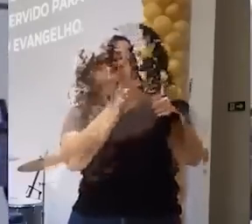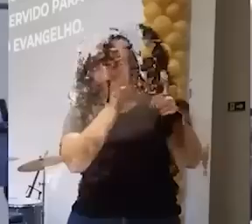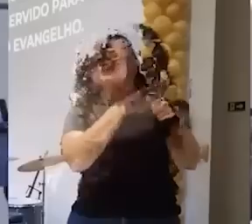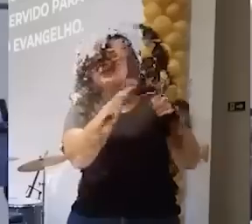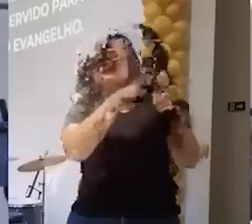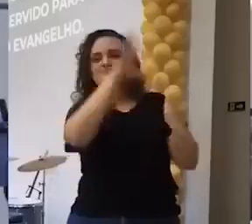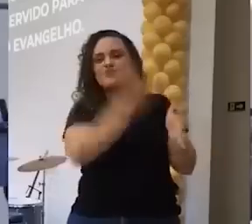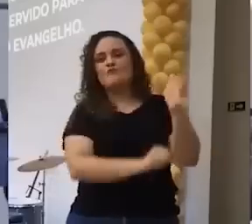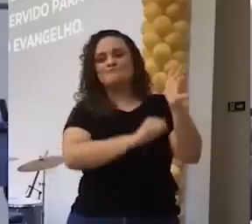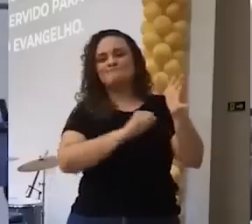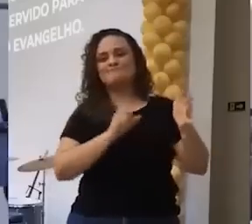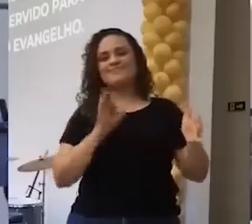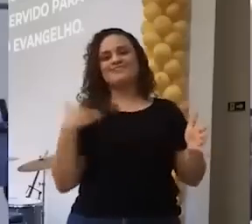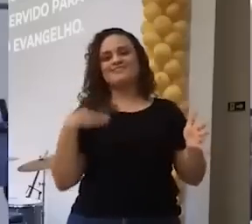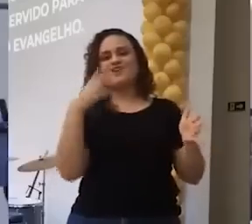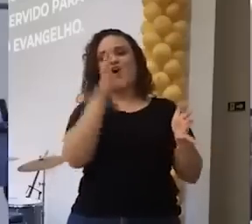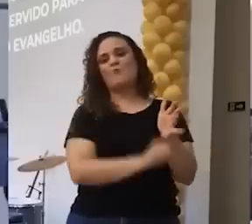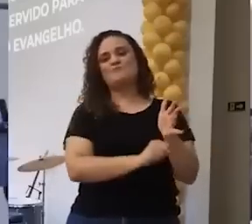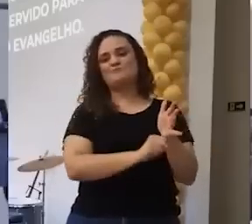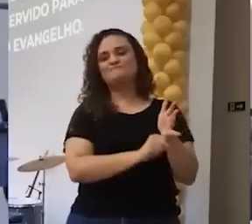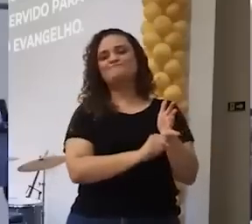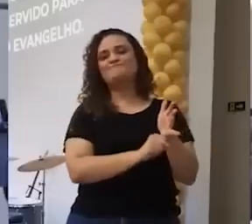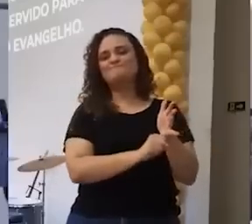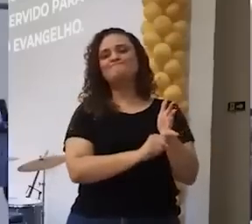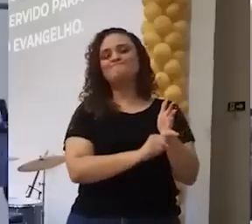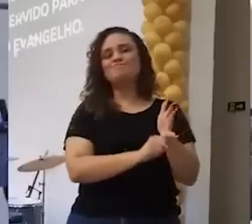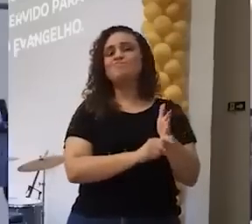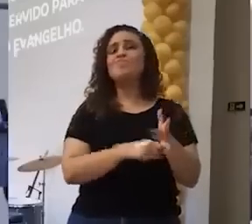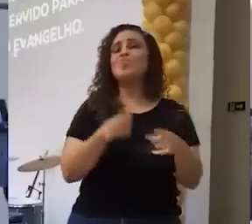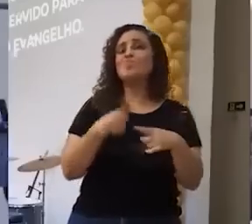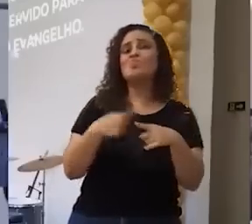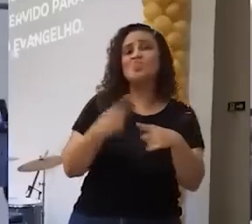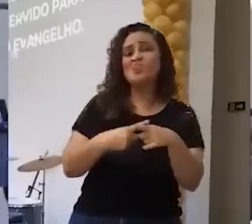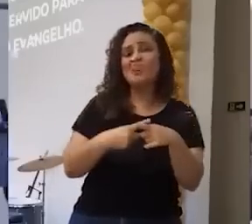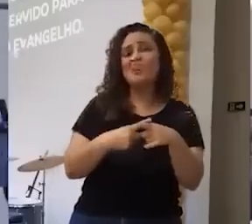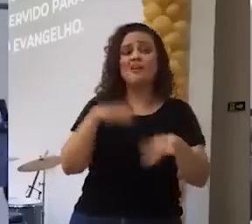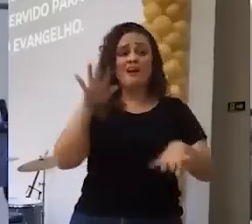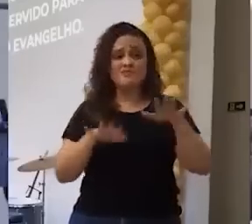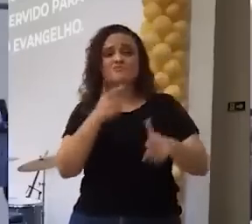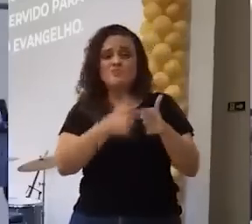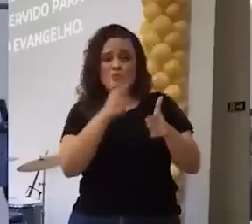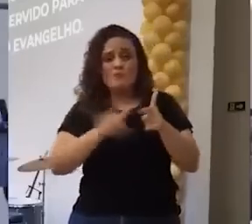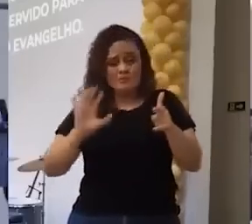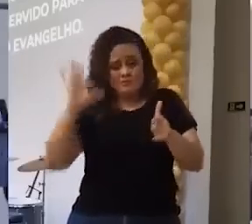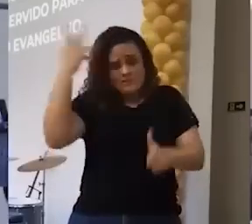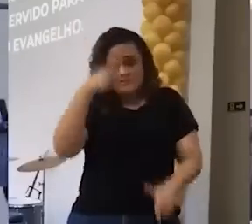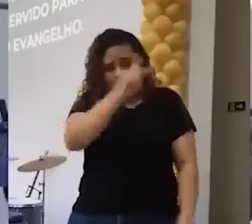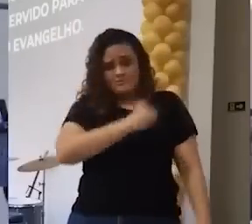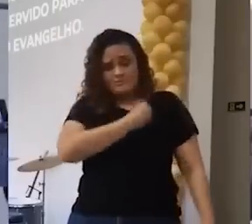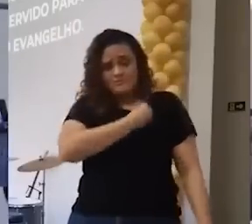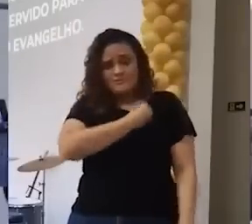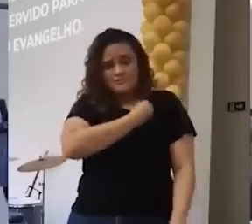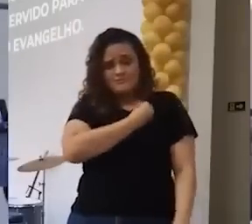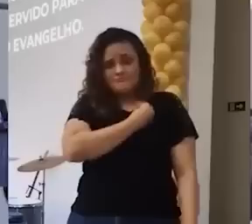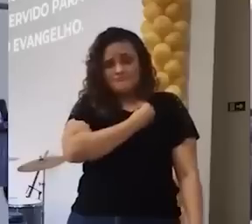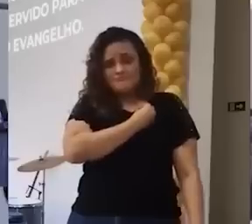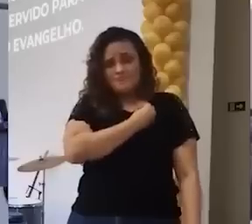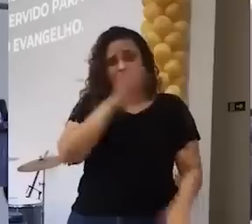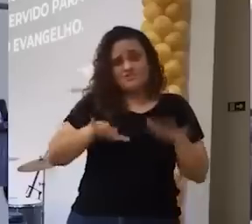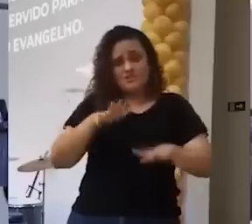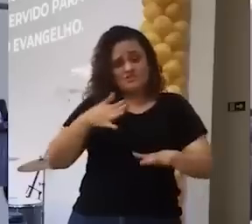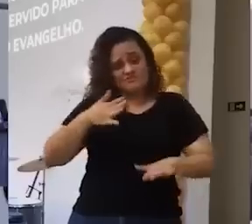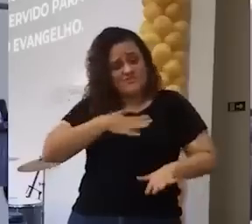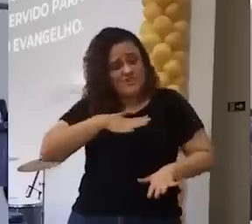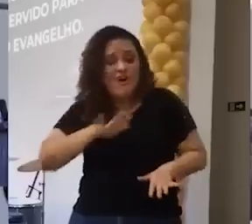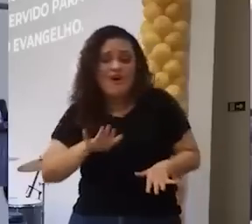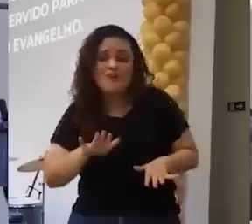irmãos? Porque as circunstâncias acontecem com você, querendo você ou não, gostando você ou não, planejando